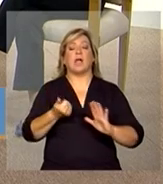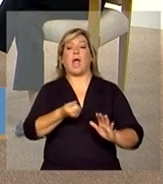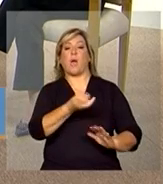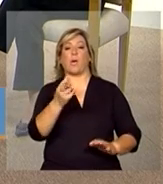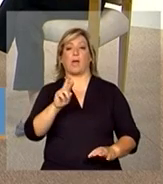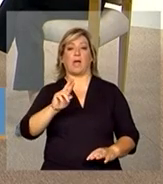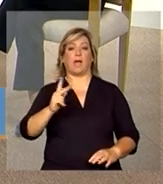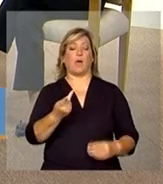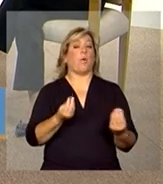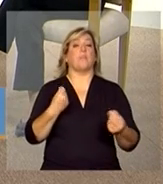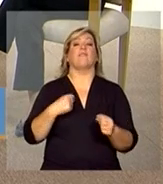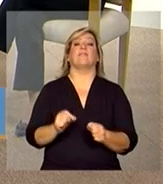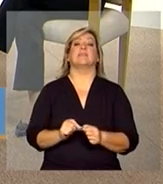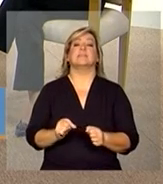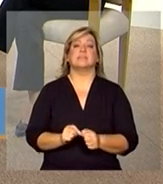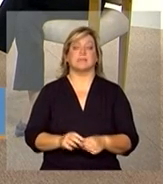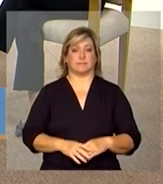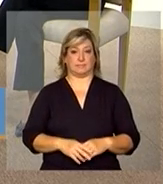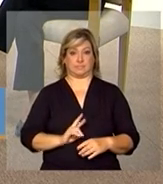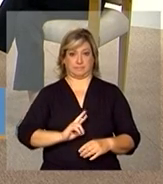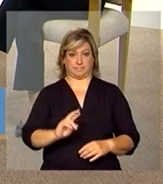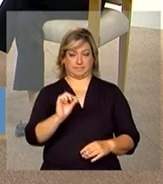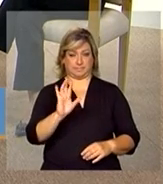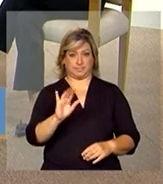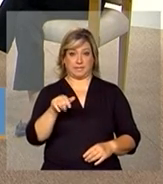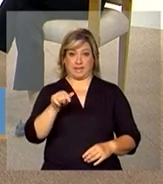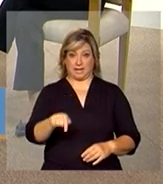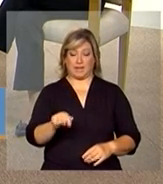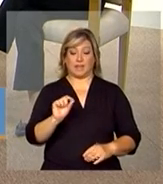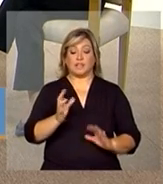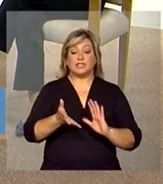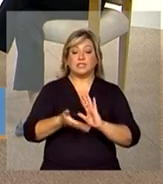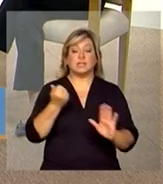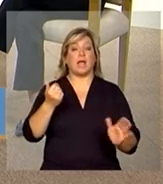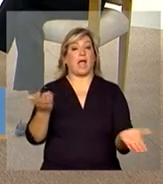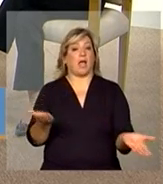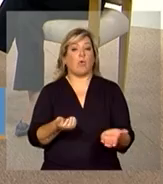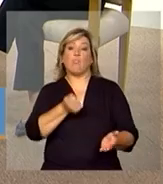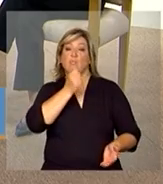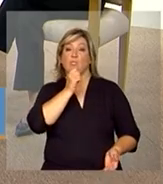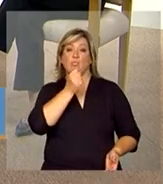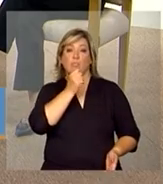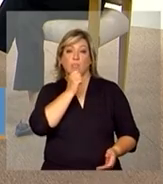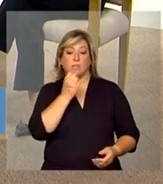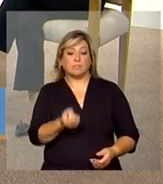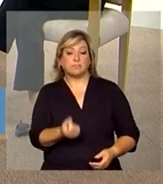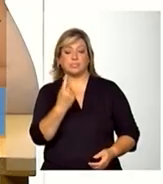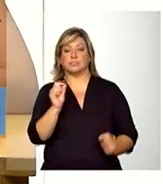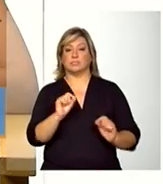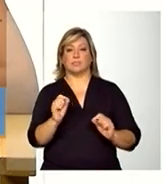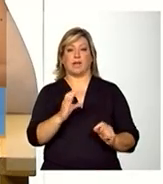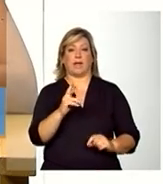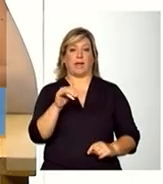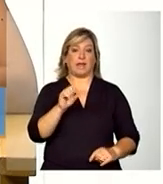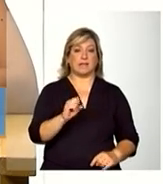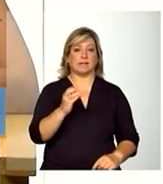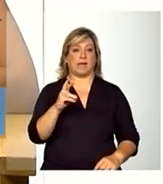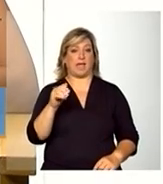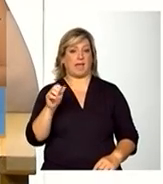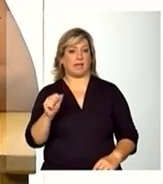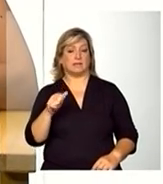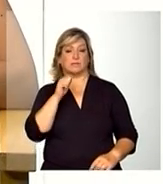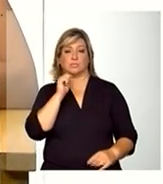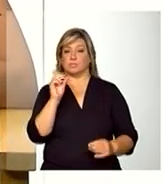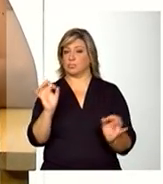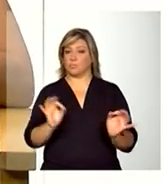fazer a o a opção de exclusão atualmente não está aparecendo pros cadastros dos Cras e creas então já vou adiantar